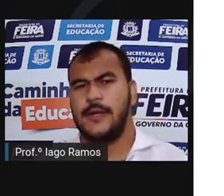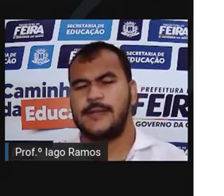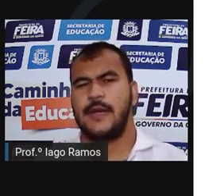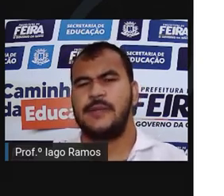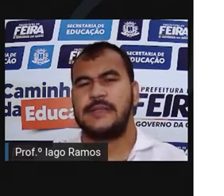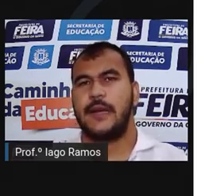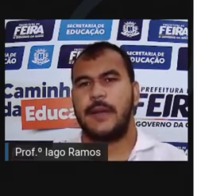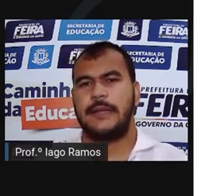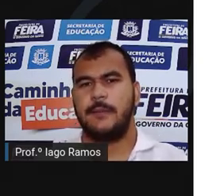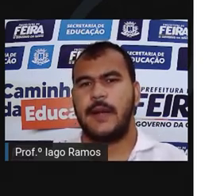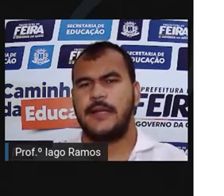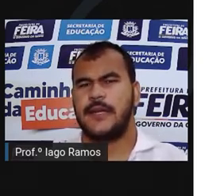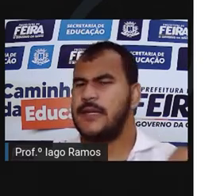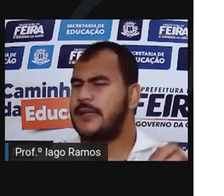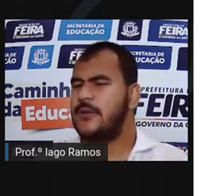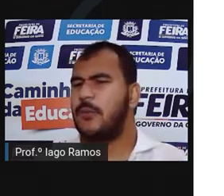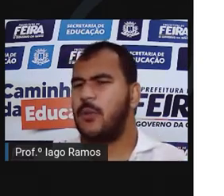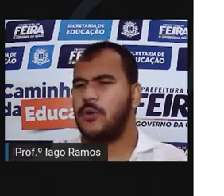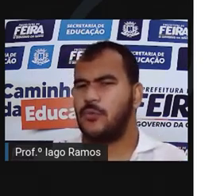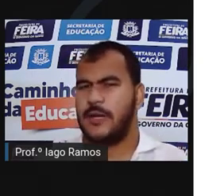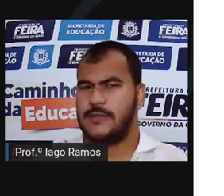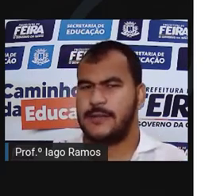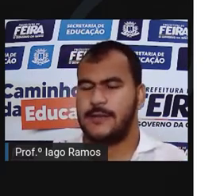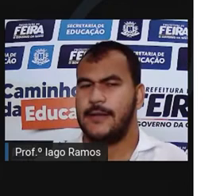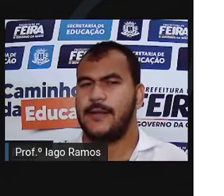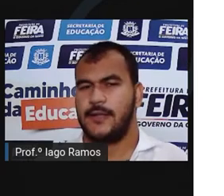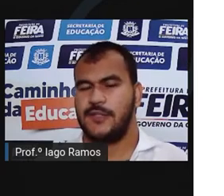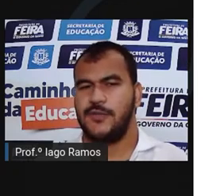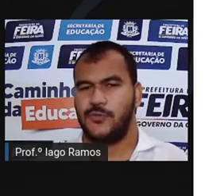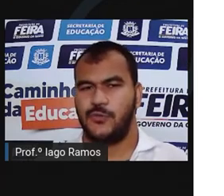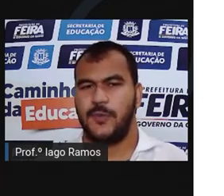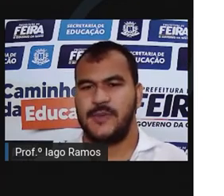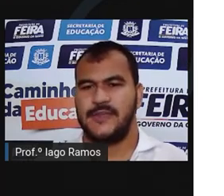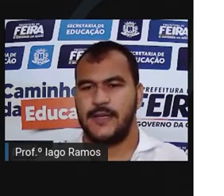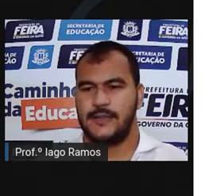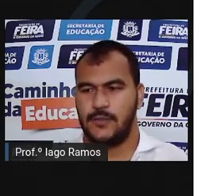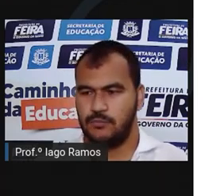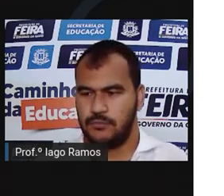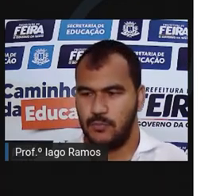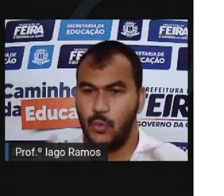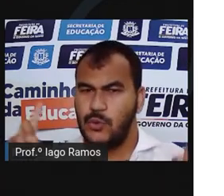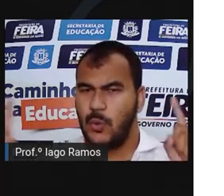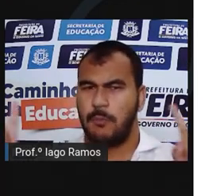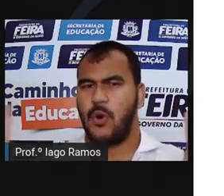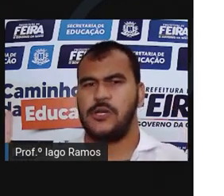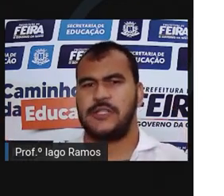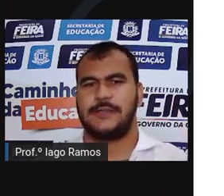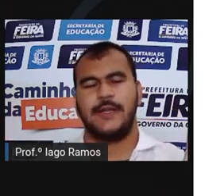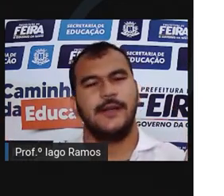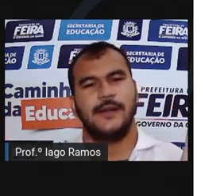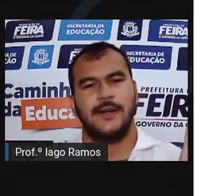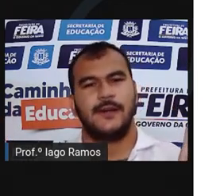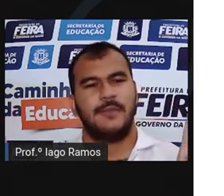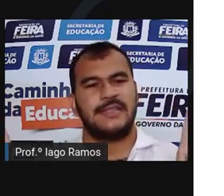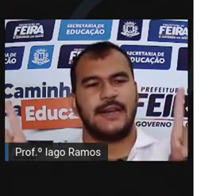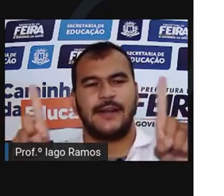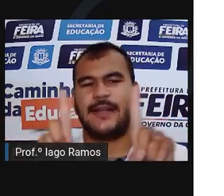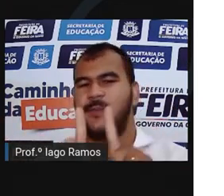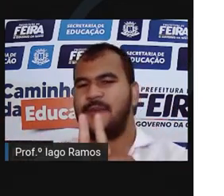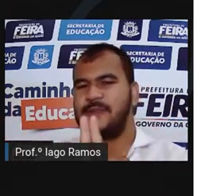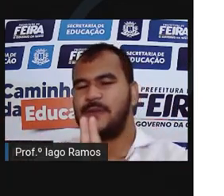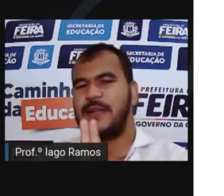quem sabe assim a matemática EA língua portuguesa que a gente costuma pensar que são muito Opostas né